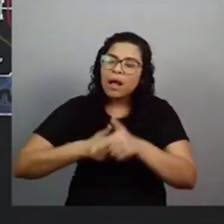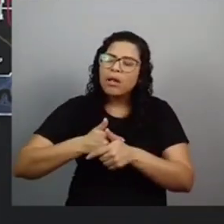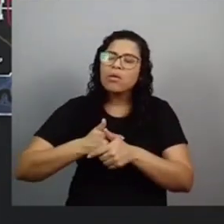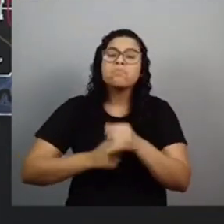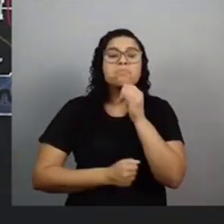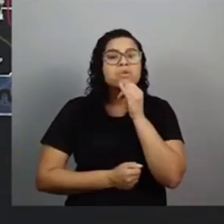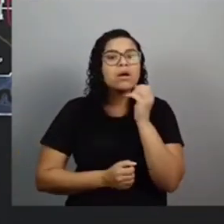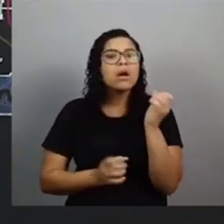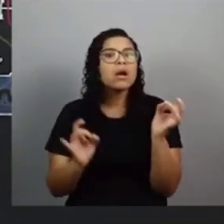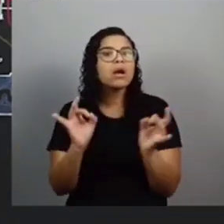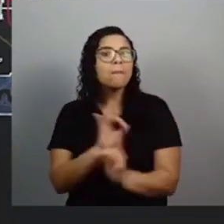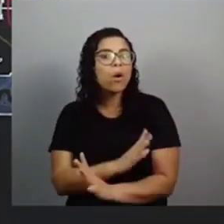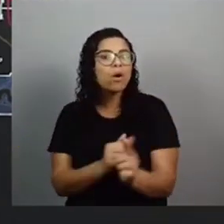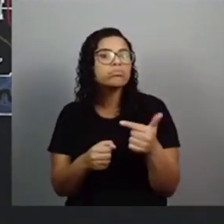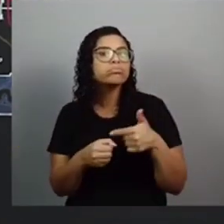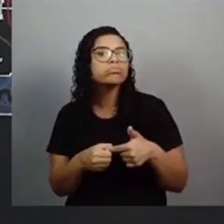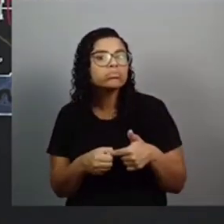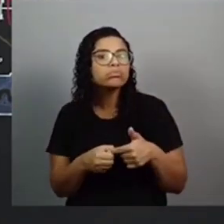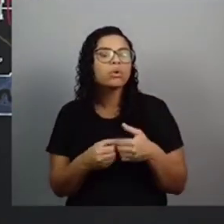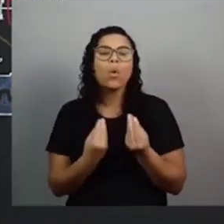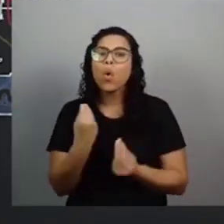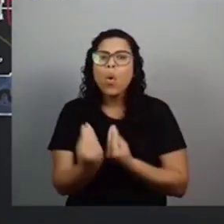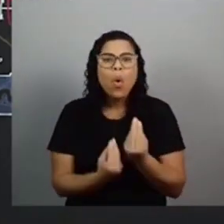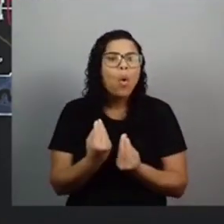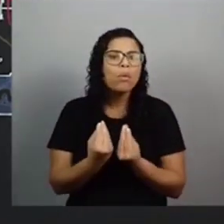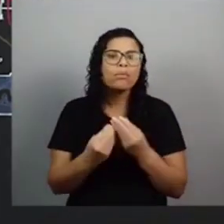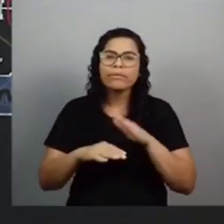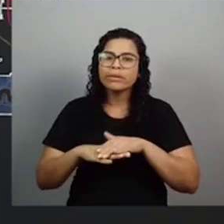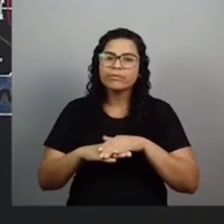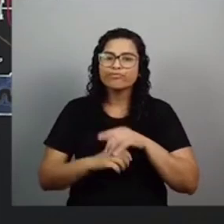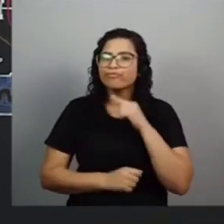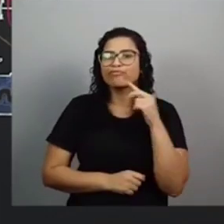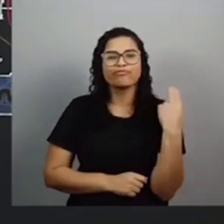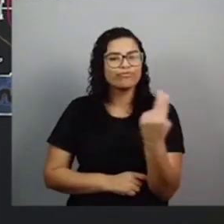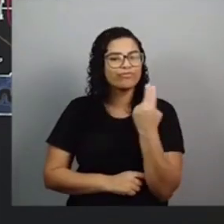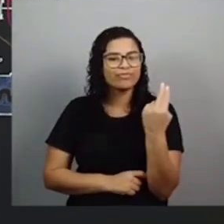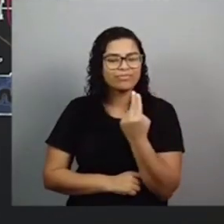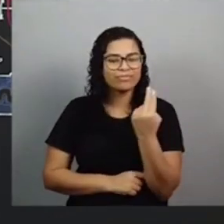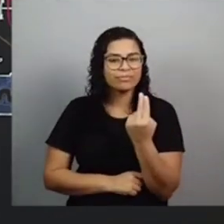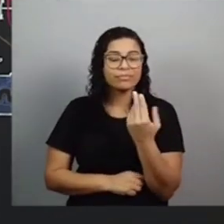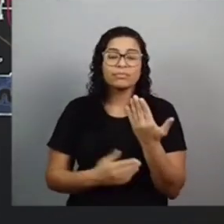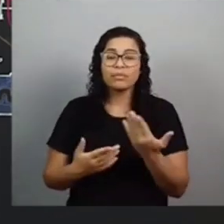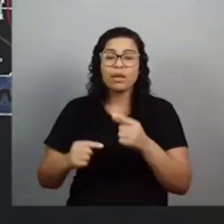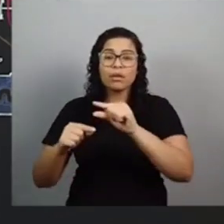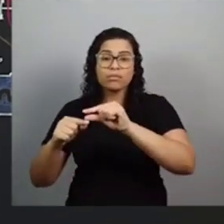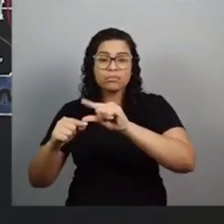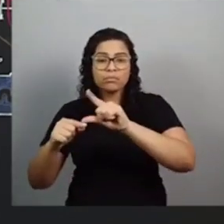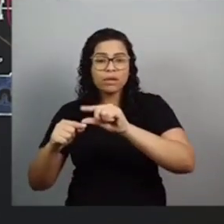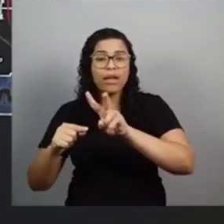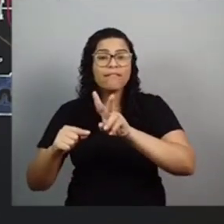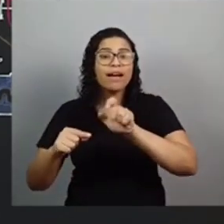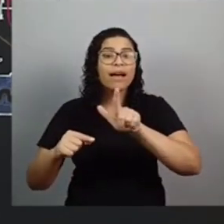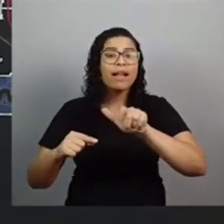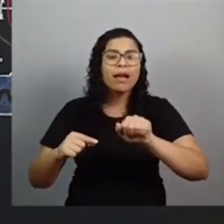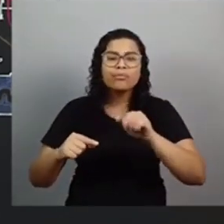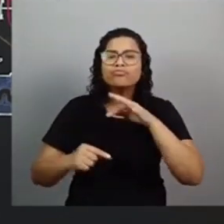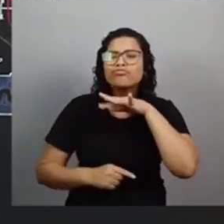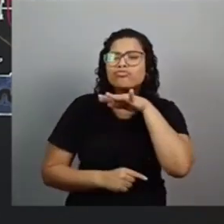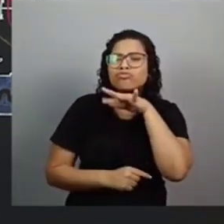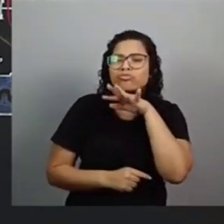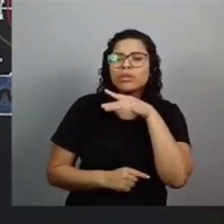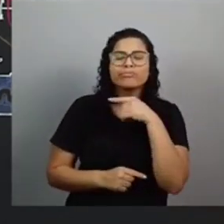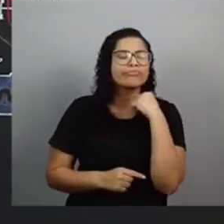é que eu vou formar a minha combustão inicial da minha fonte quente? Não vai rolar. E a vela está ruim, a vela não está jogando ali